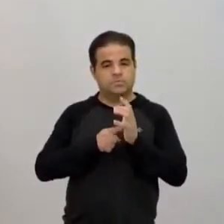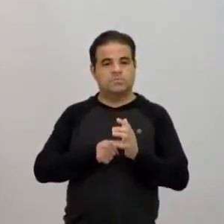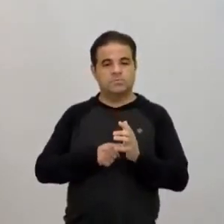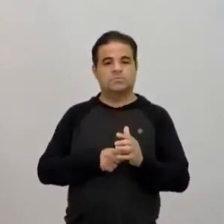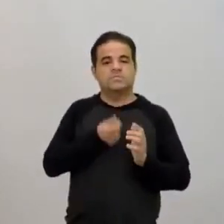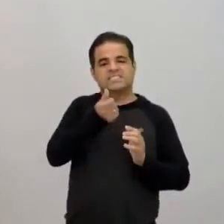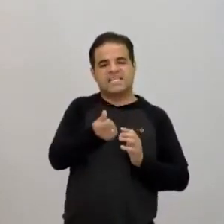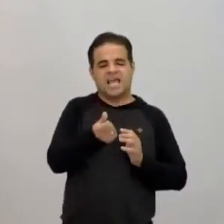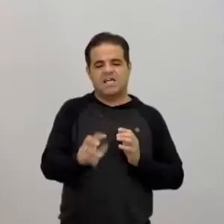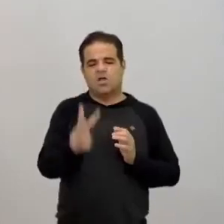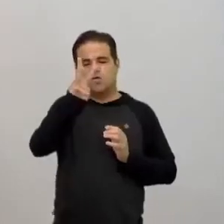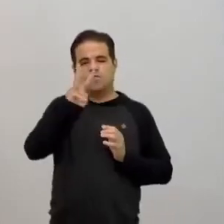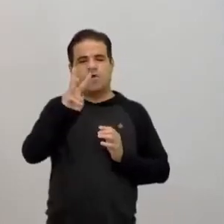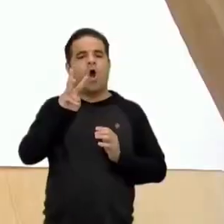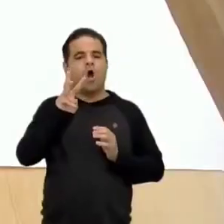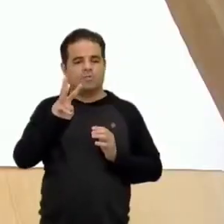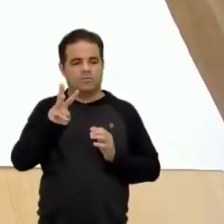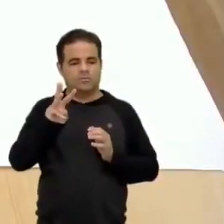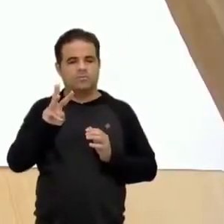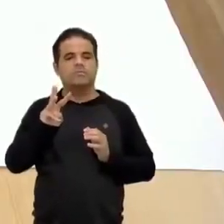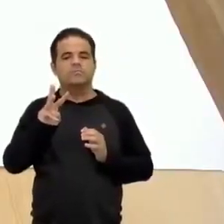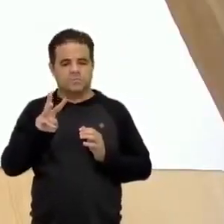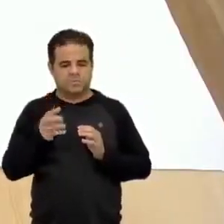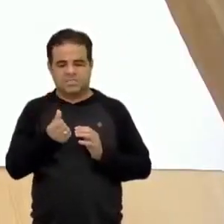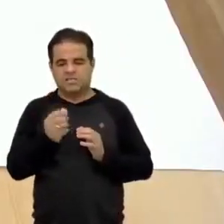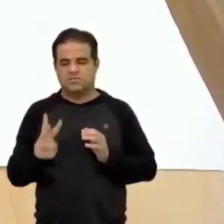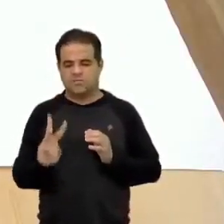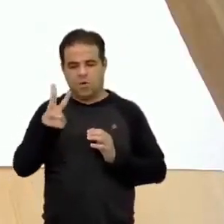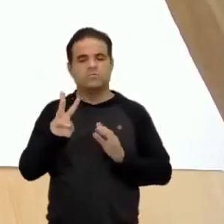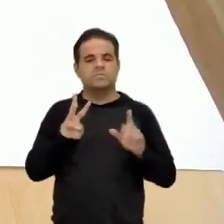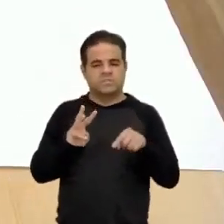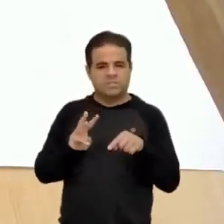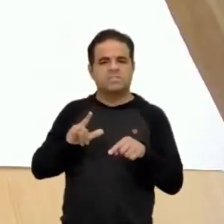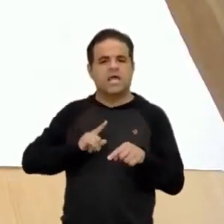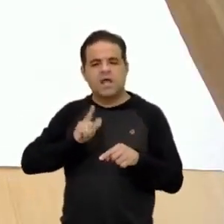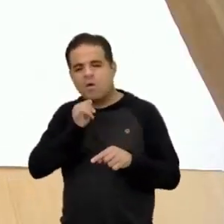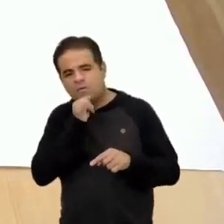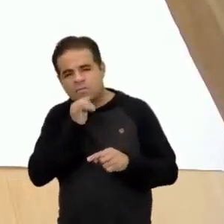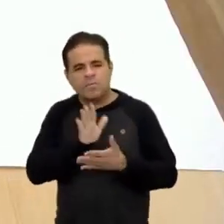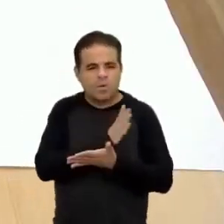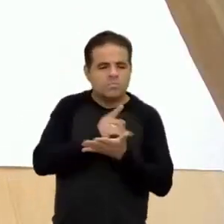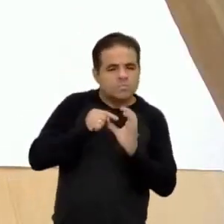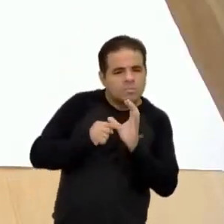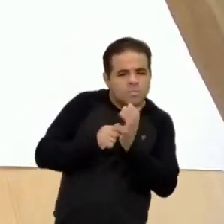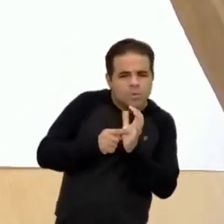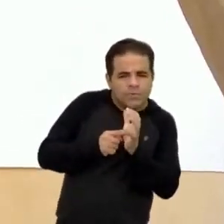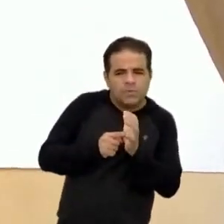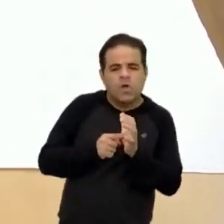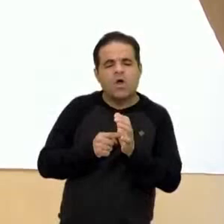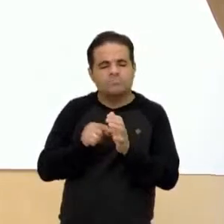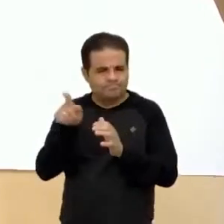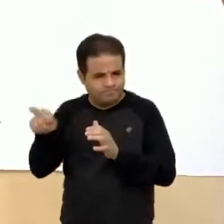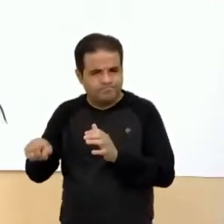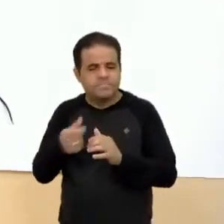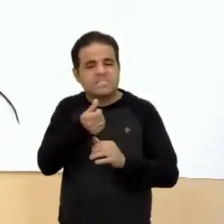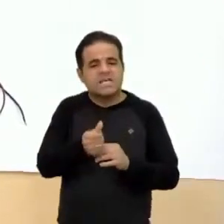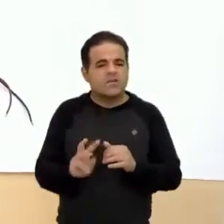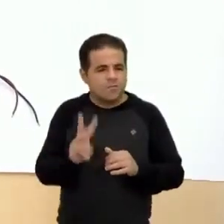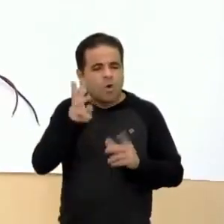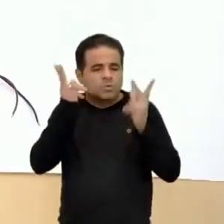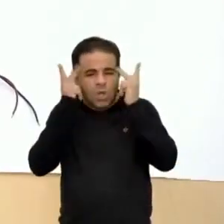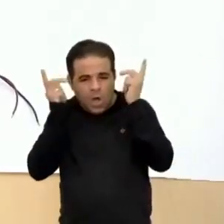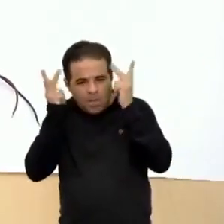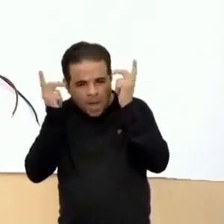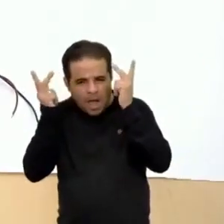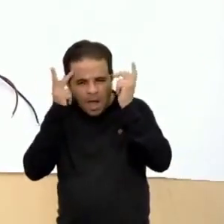de 6 volts. A gente tem alguns exemplos aqui de motor, tá? Então, esse aqui é um motor 6 volts